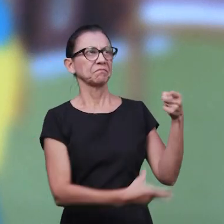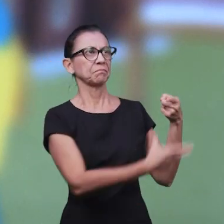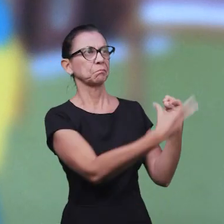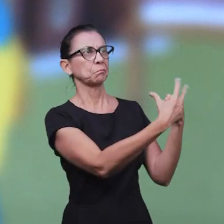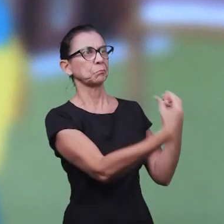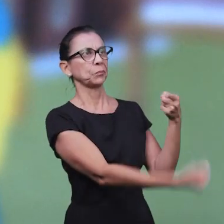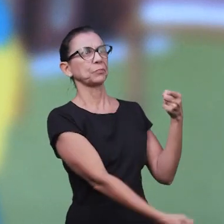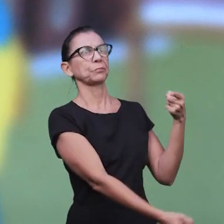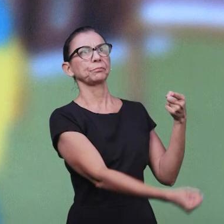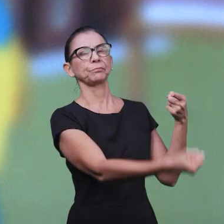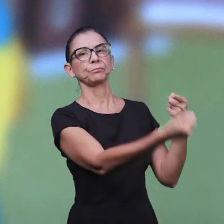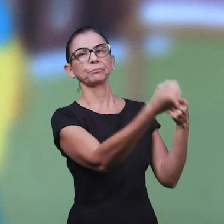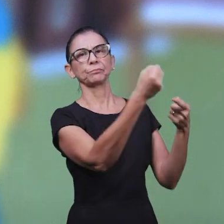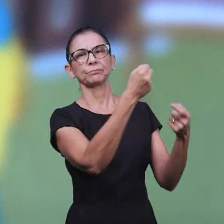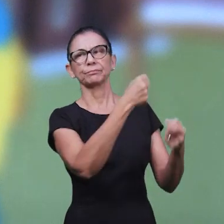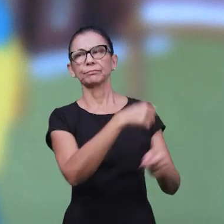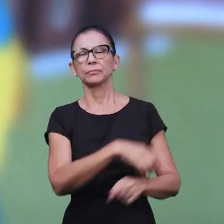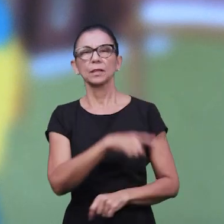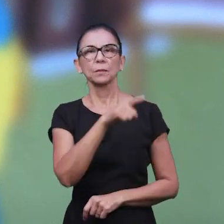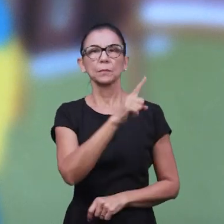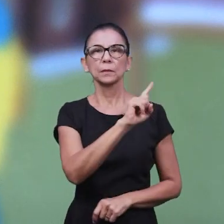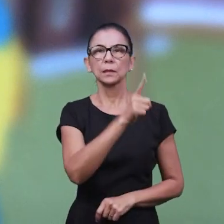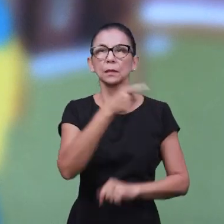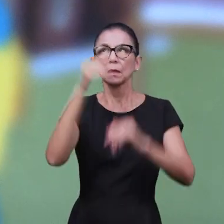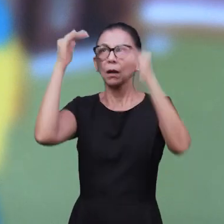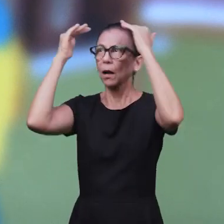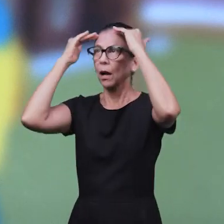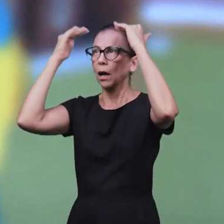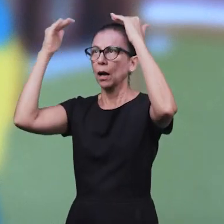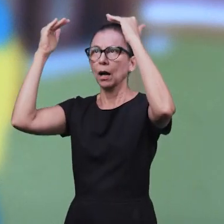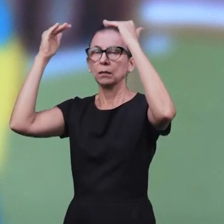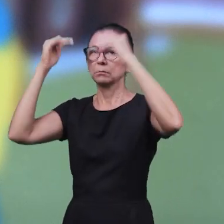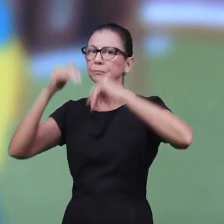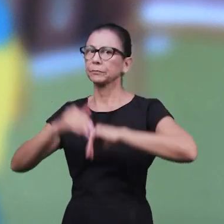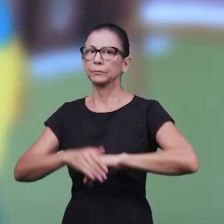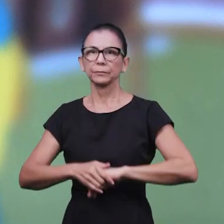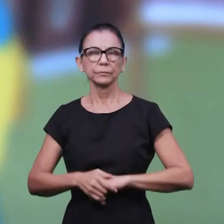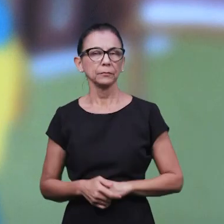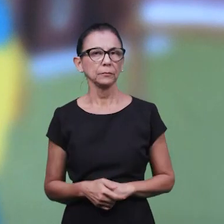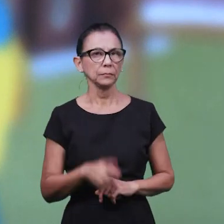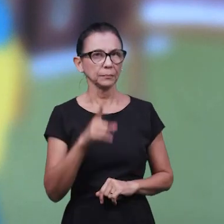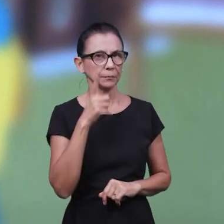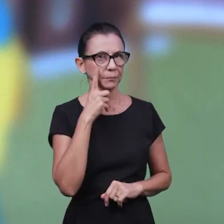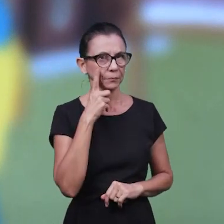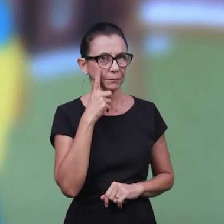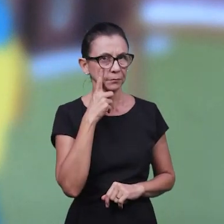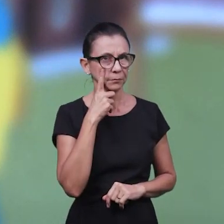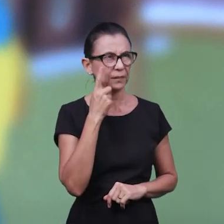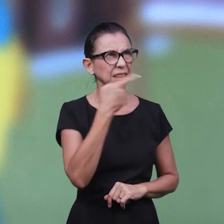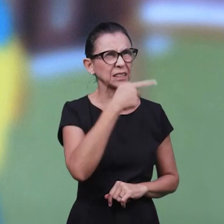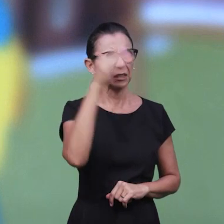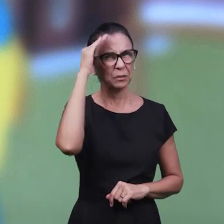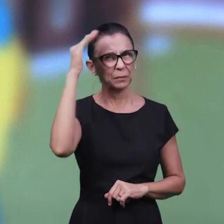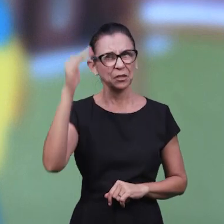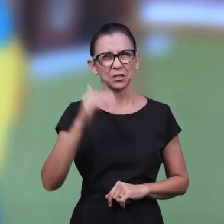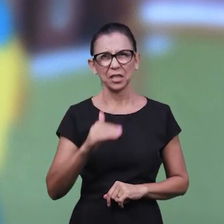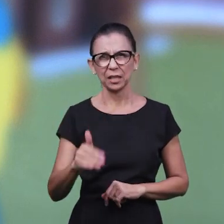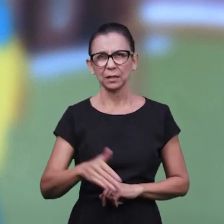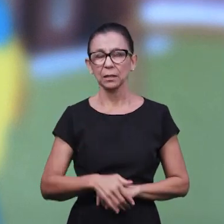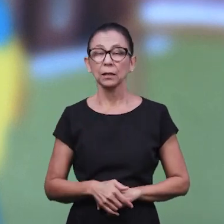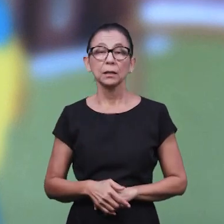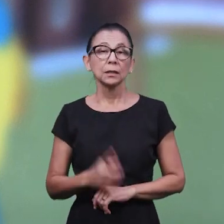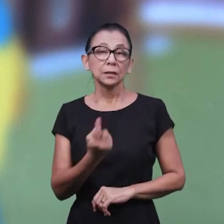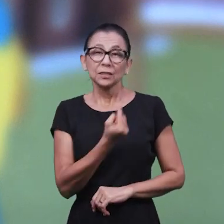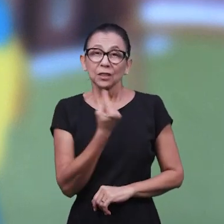porque escolheu não obedecer ao Senhor. Pessoal, vejam só. Sozinhos,